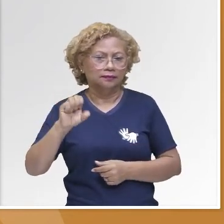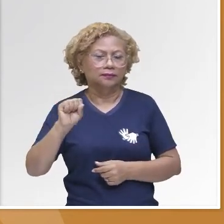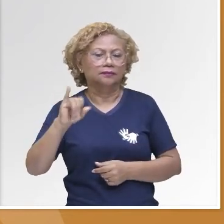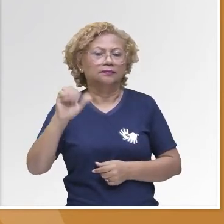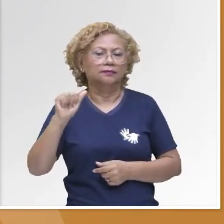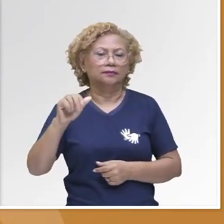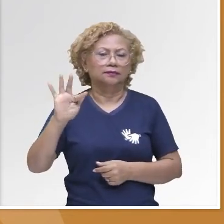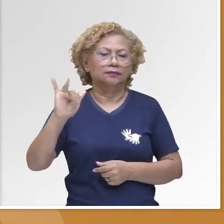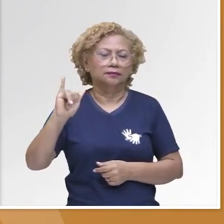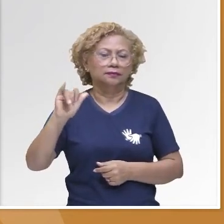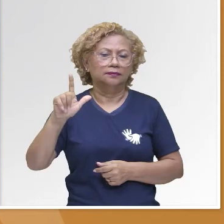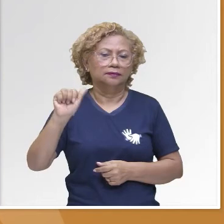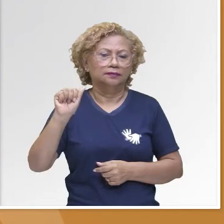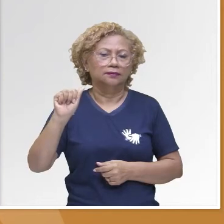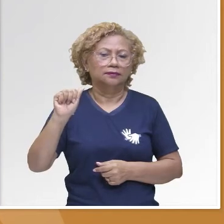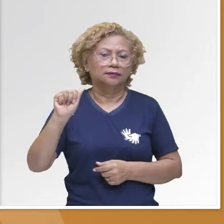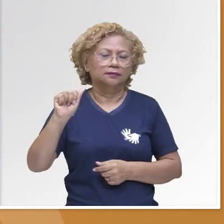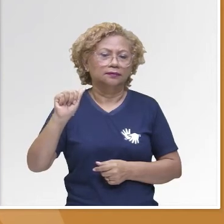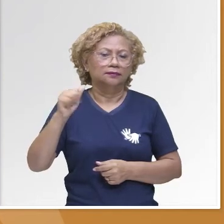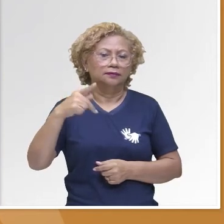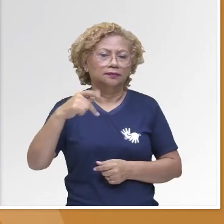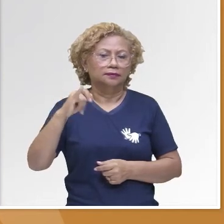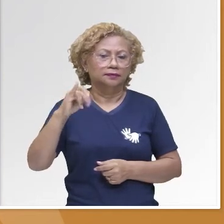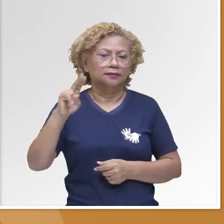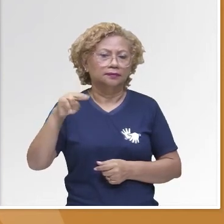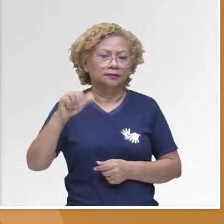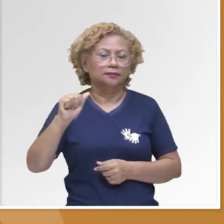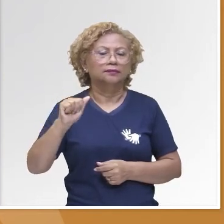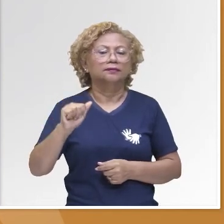obra nessas áreas é